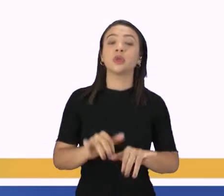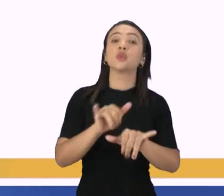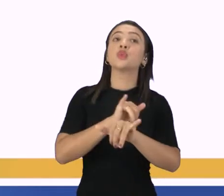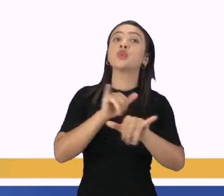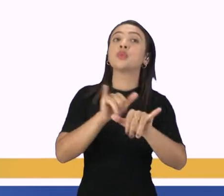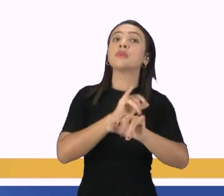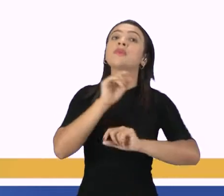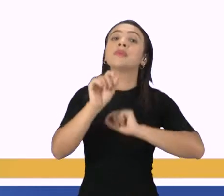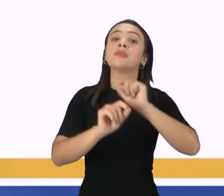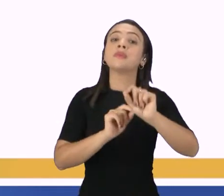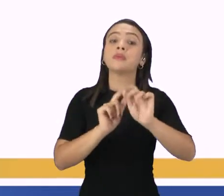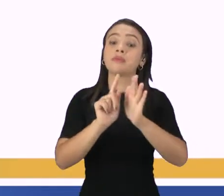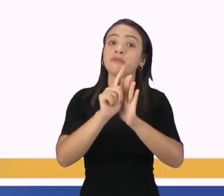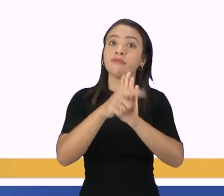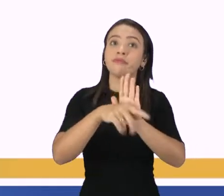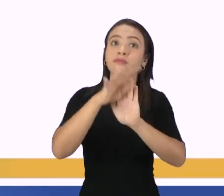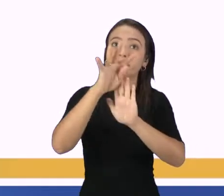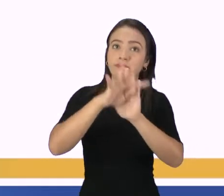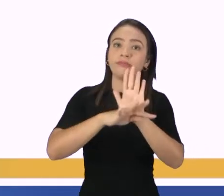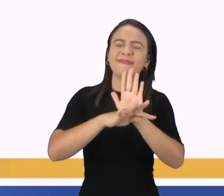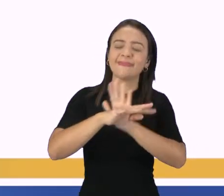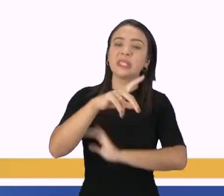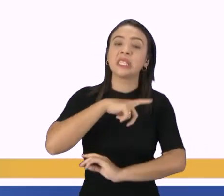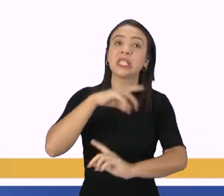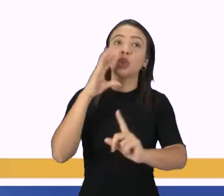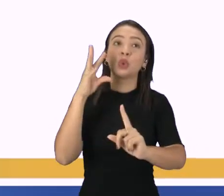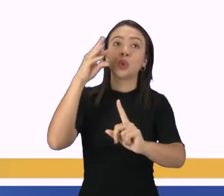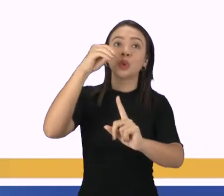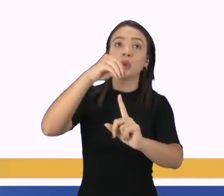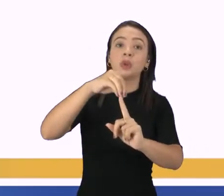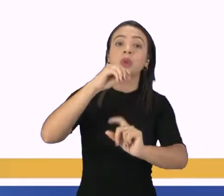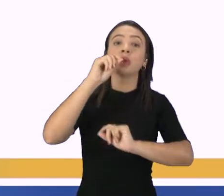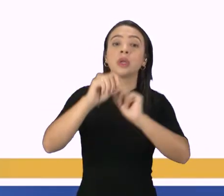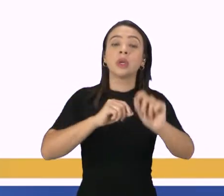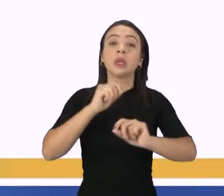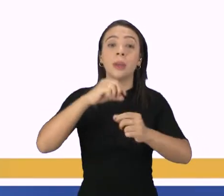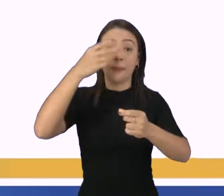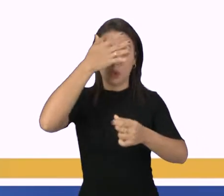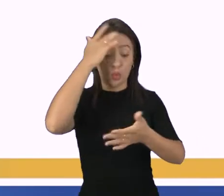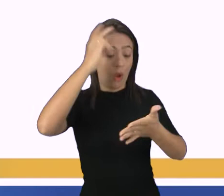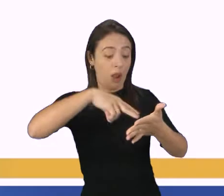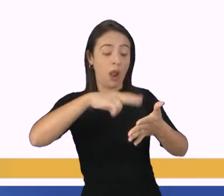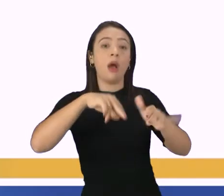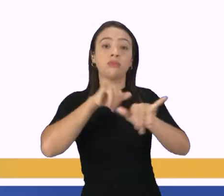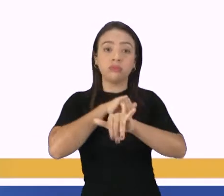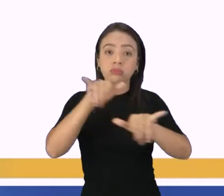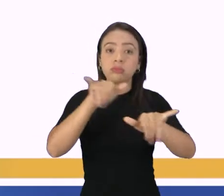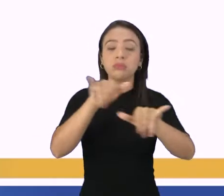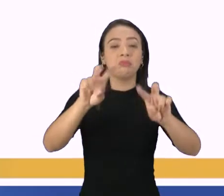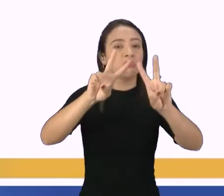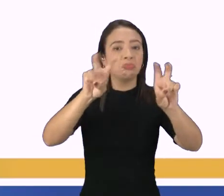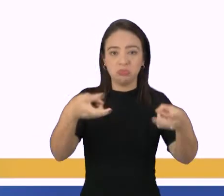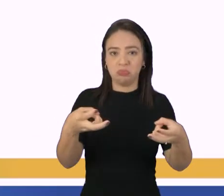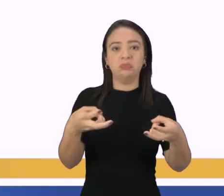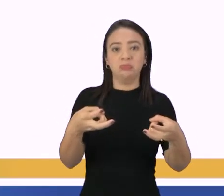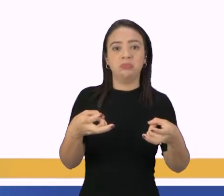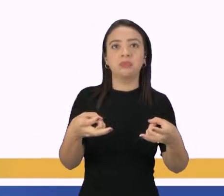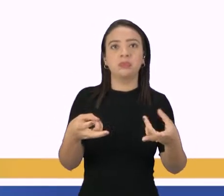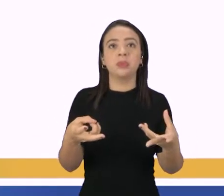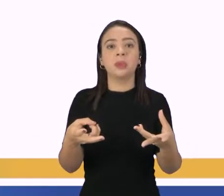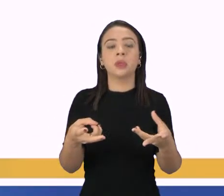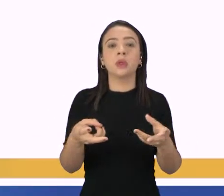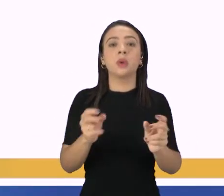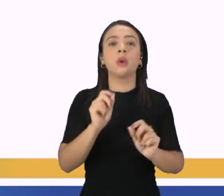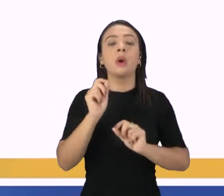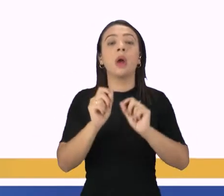Notícia é um gênero textual que possui o objetivo de informar o leitor sobre determinado assunto,